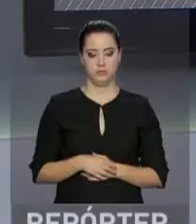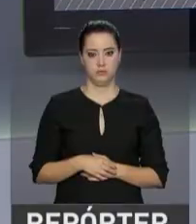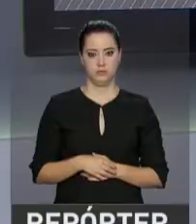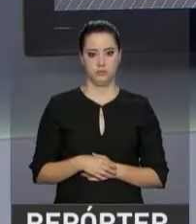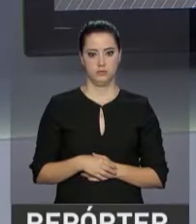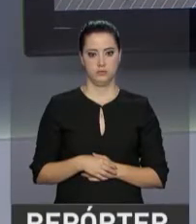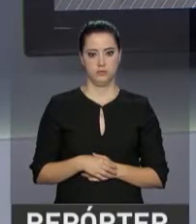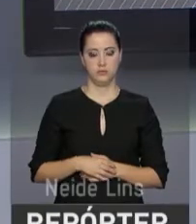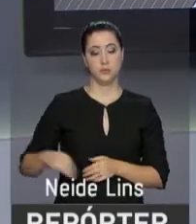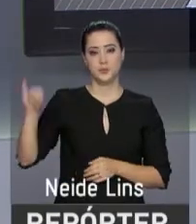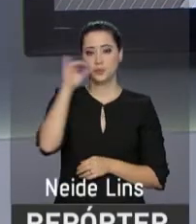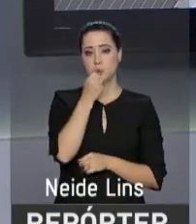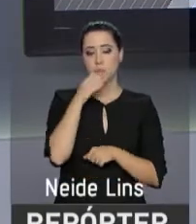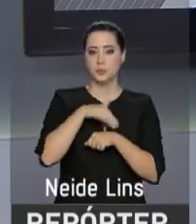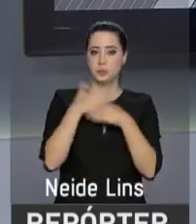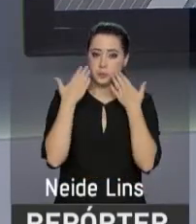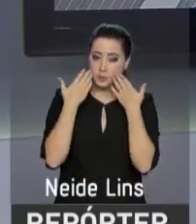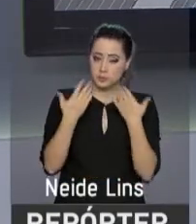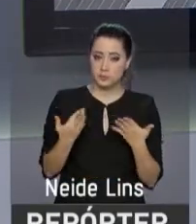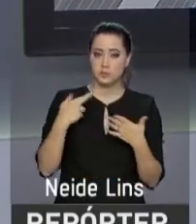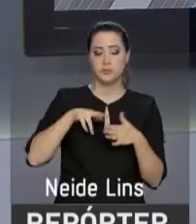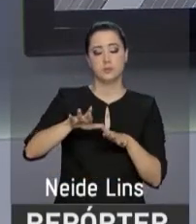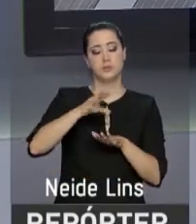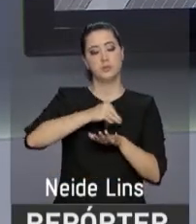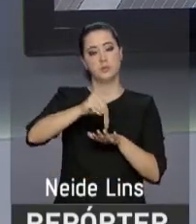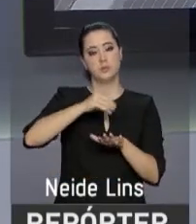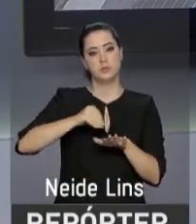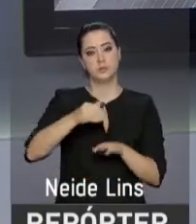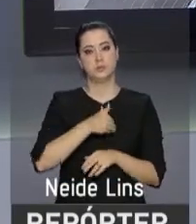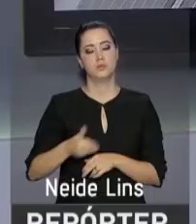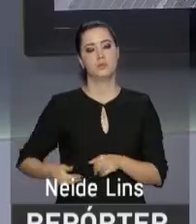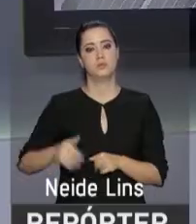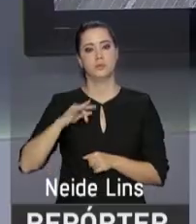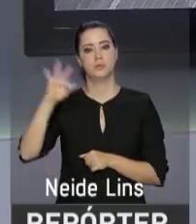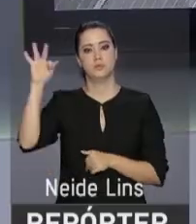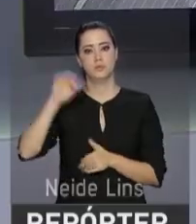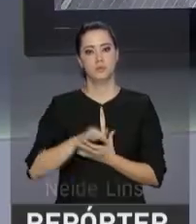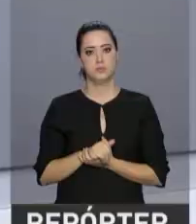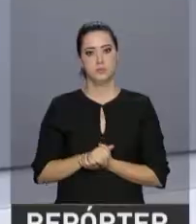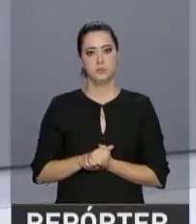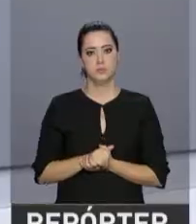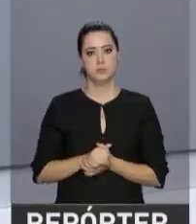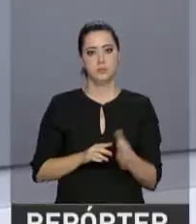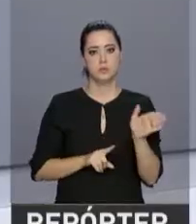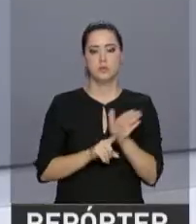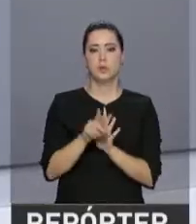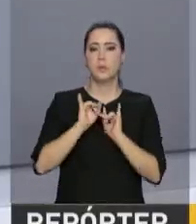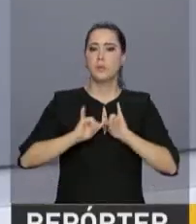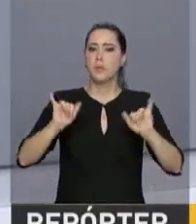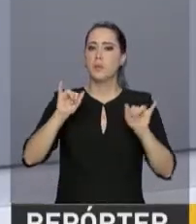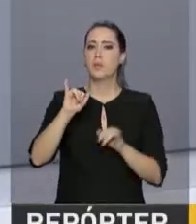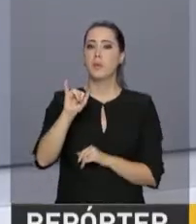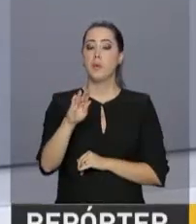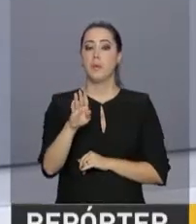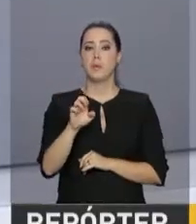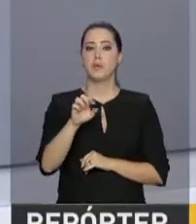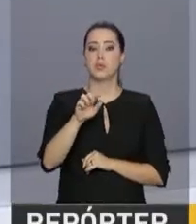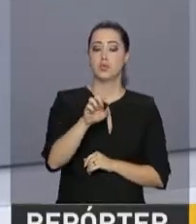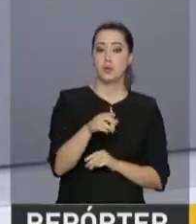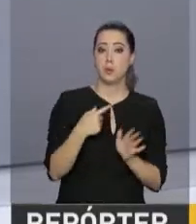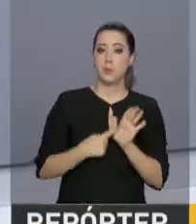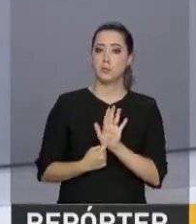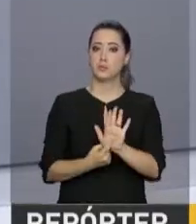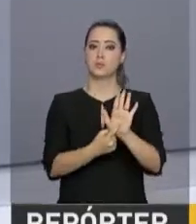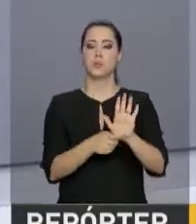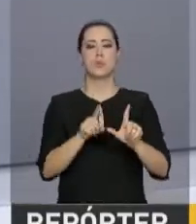olá boa noite começa agora o repórter nbr com as notícias do governo federal uma pesquisa divulgada pelo ibge mostra uma